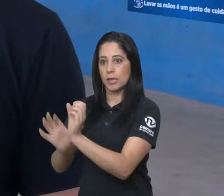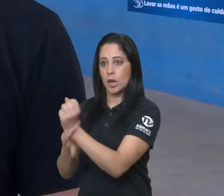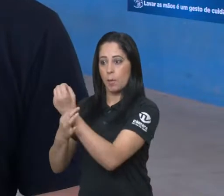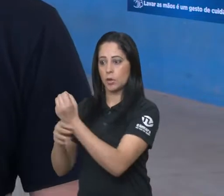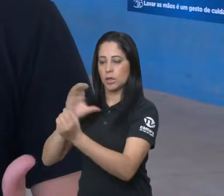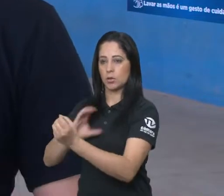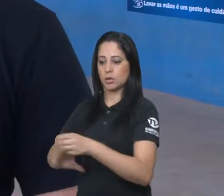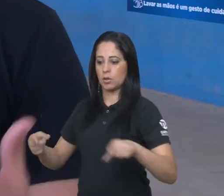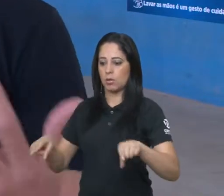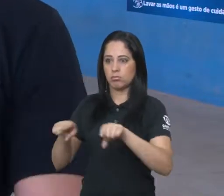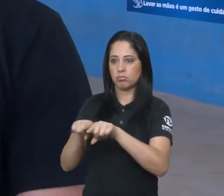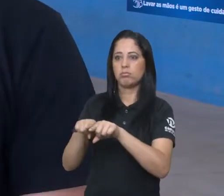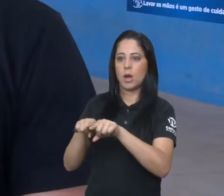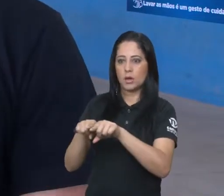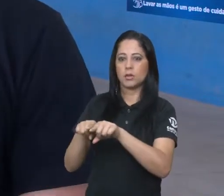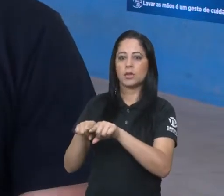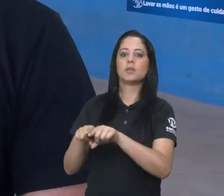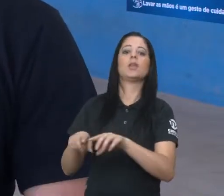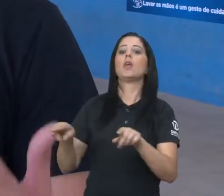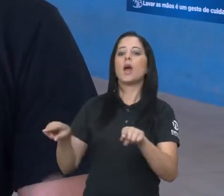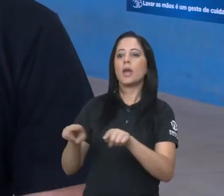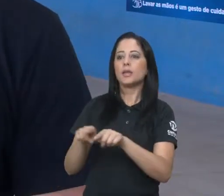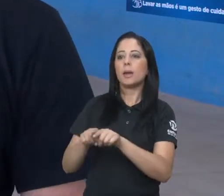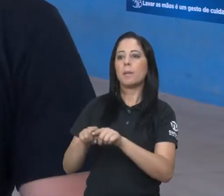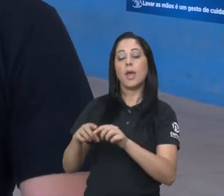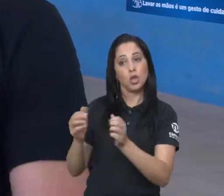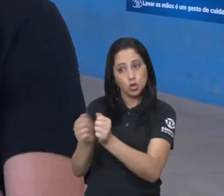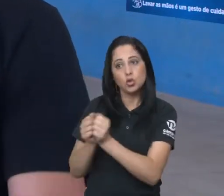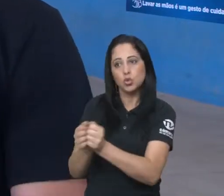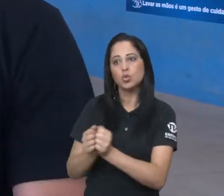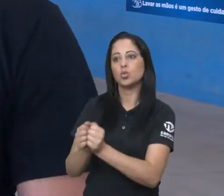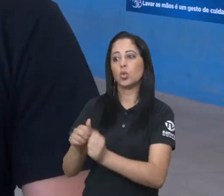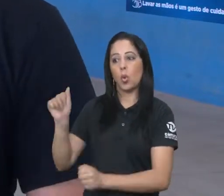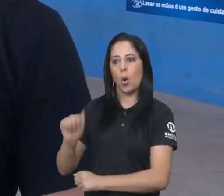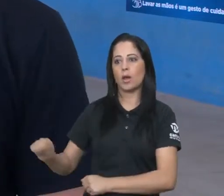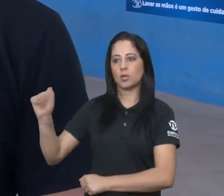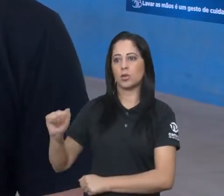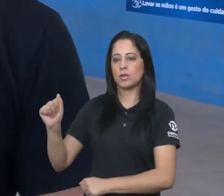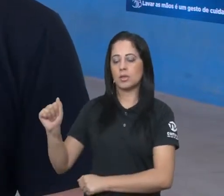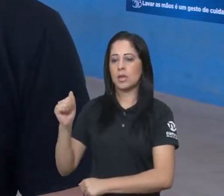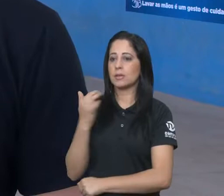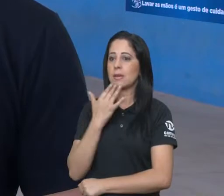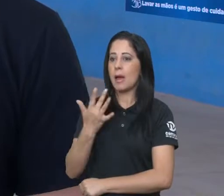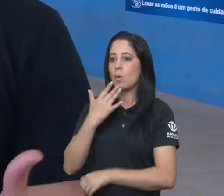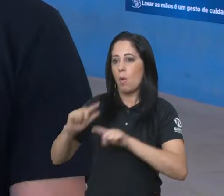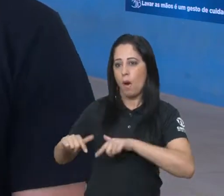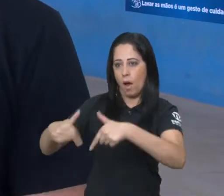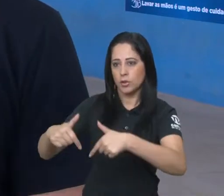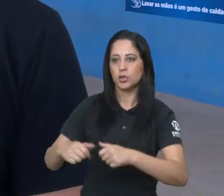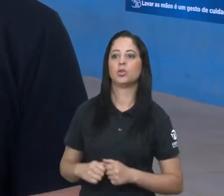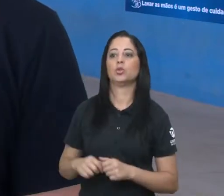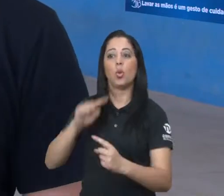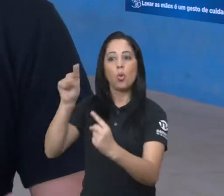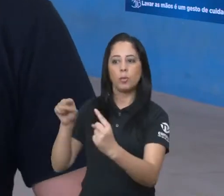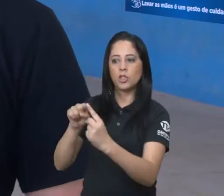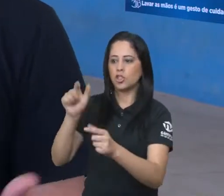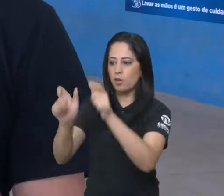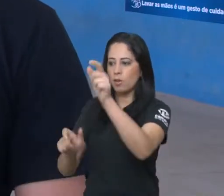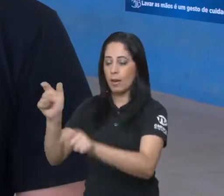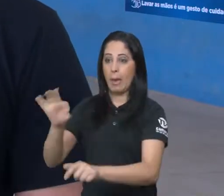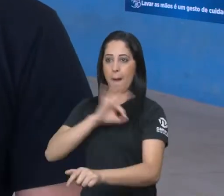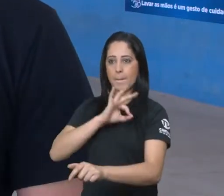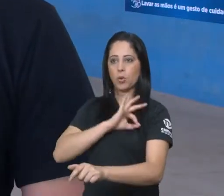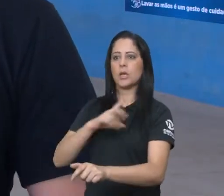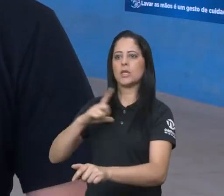Proteção ao Cidadão, em parceria com a organização Cor Mais Ação. O objetivo é que os nossos guardas civis municipais tenham